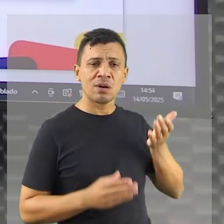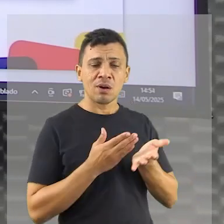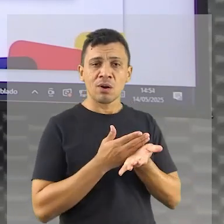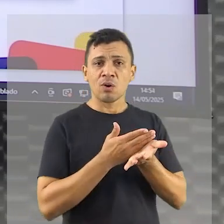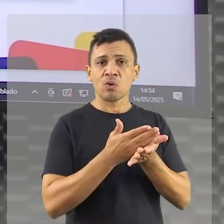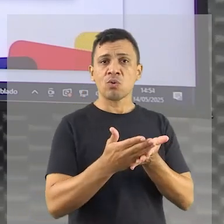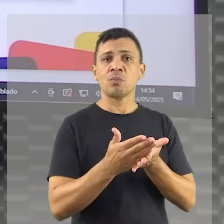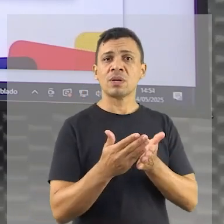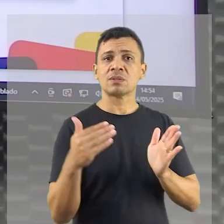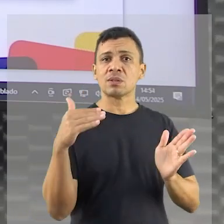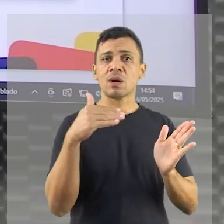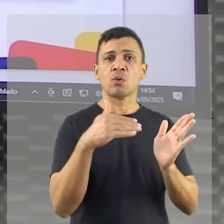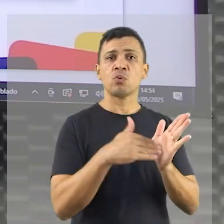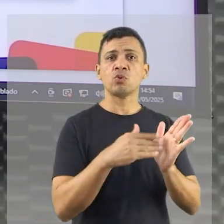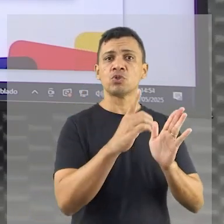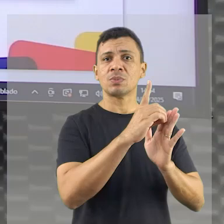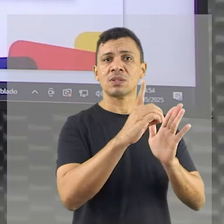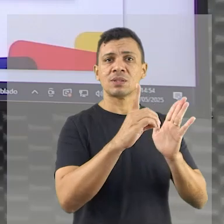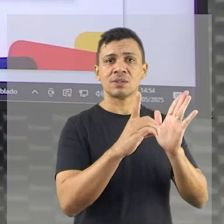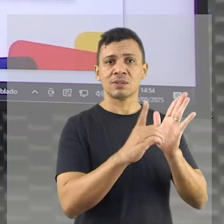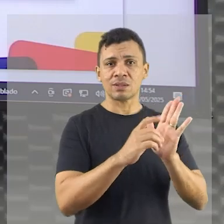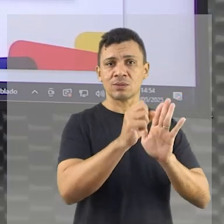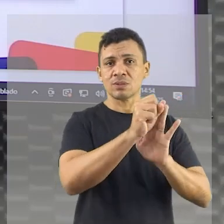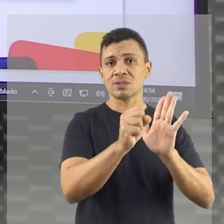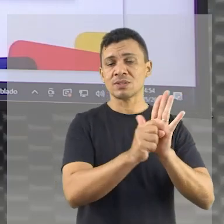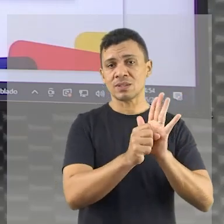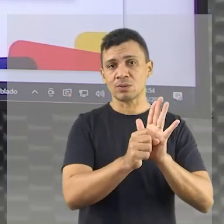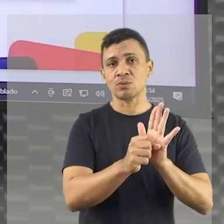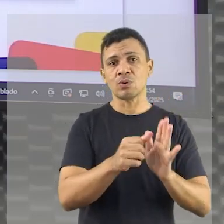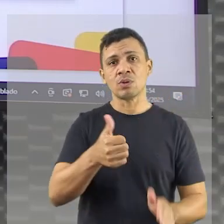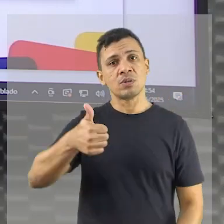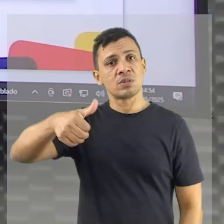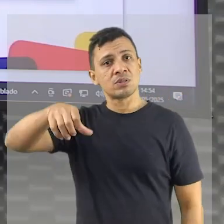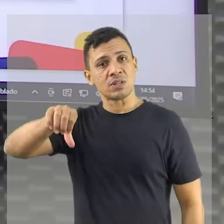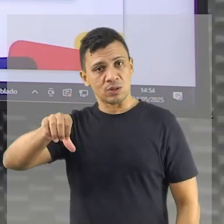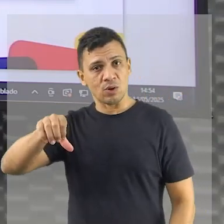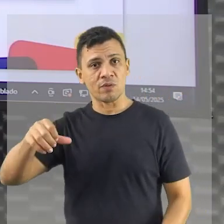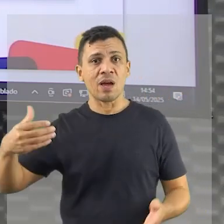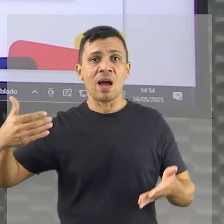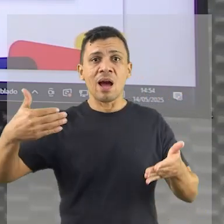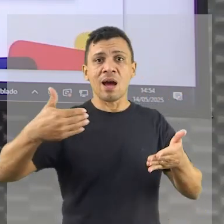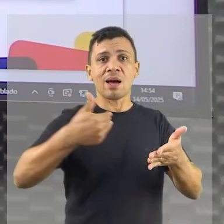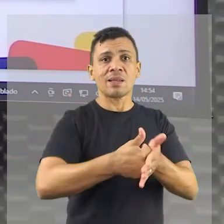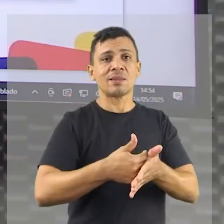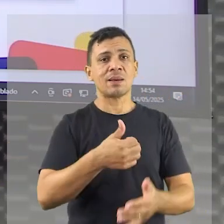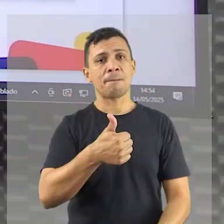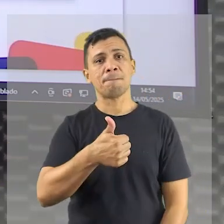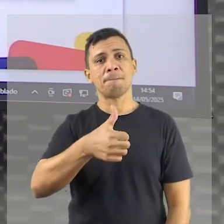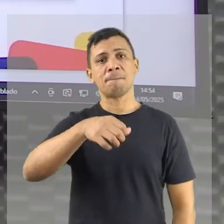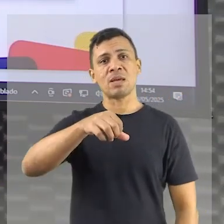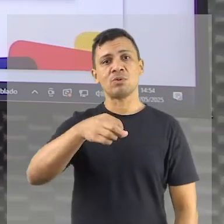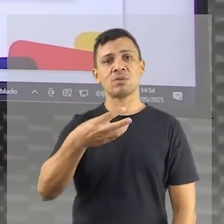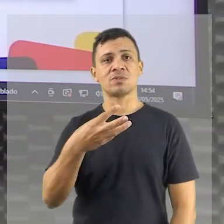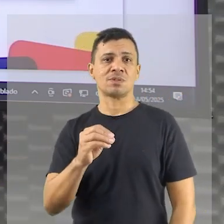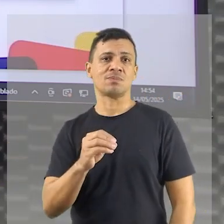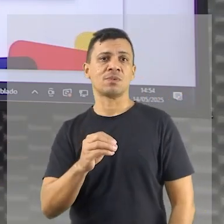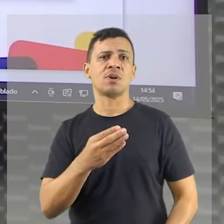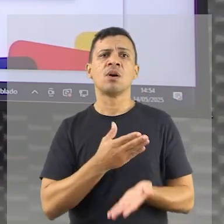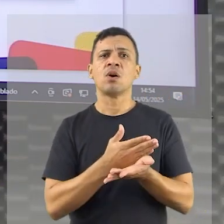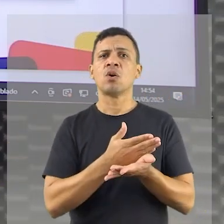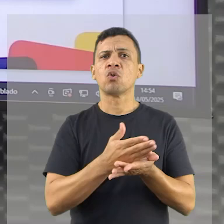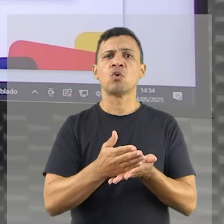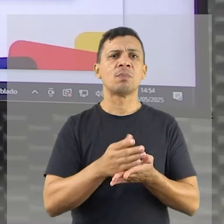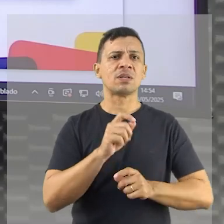vai, né? As razões pelas quais existem pontos e tópicos especiais dentro de uma matéria podem ser muitos. No nosso